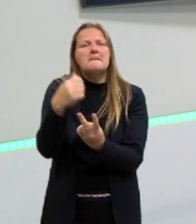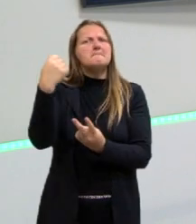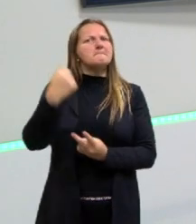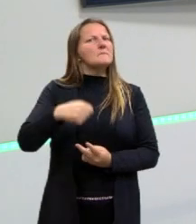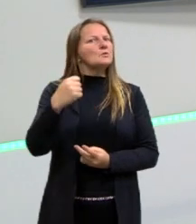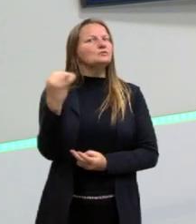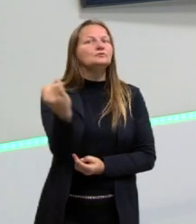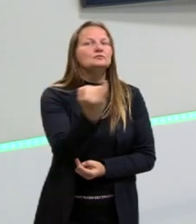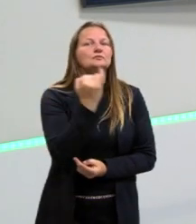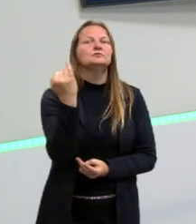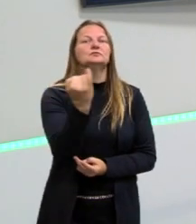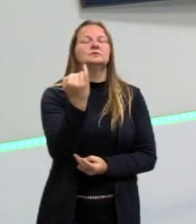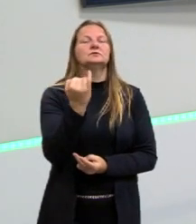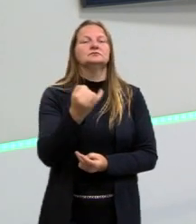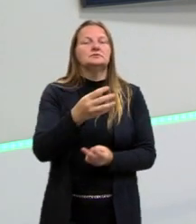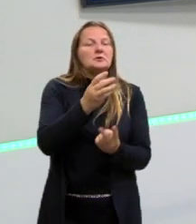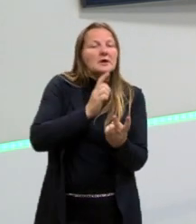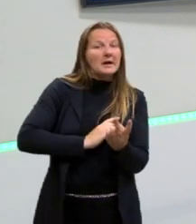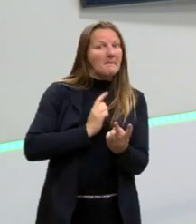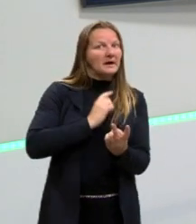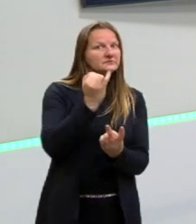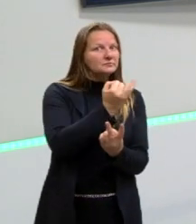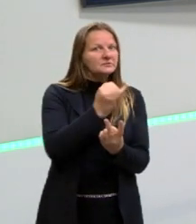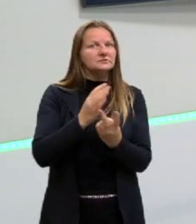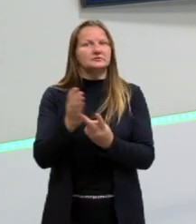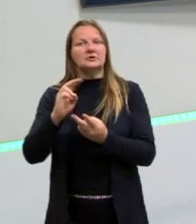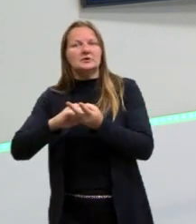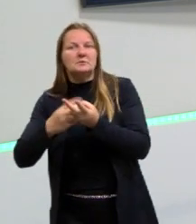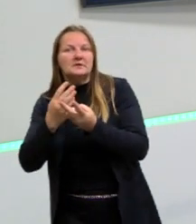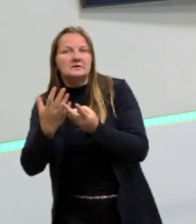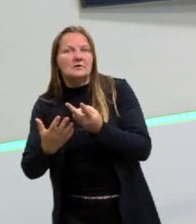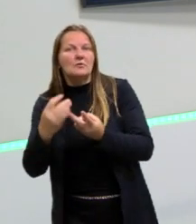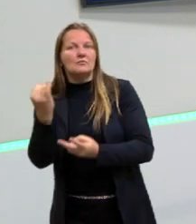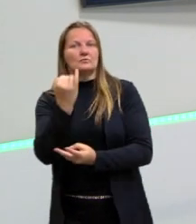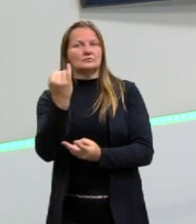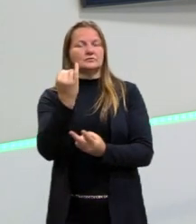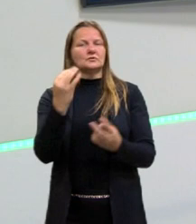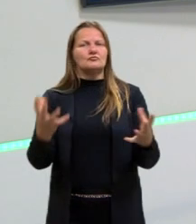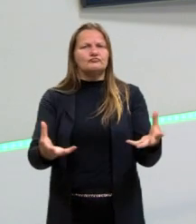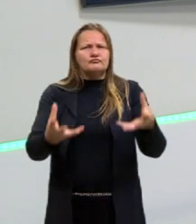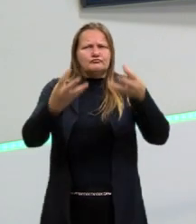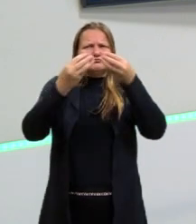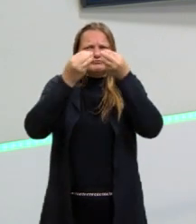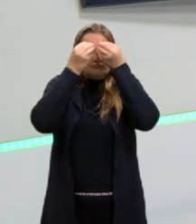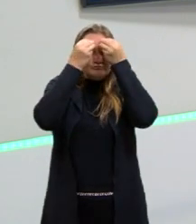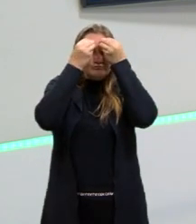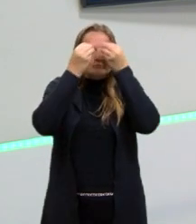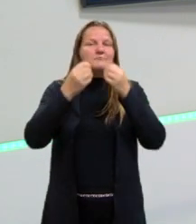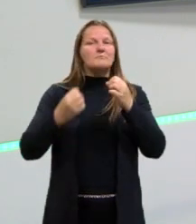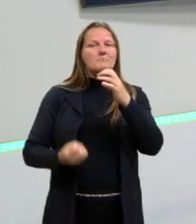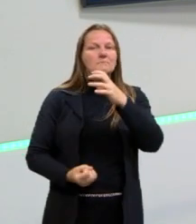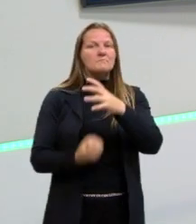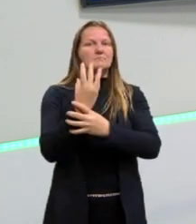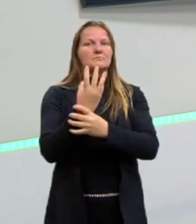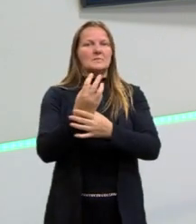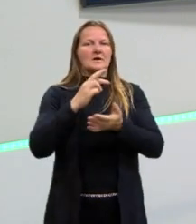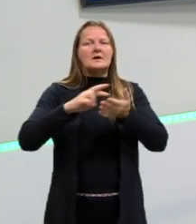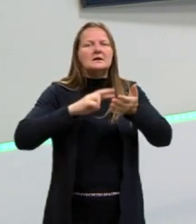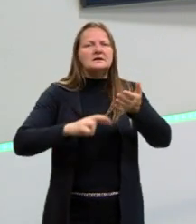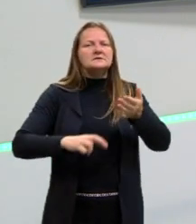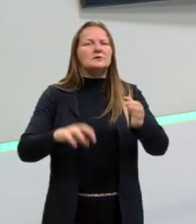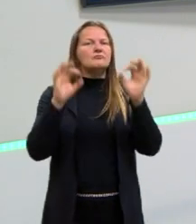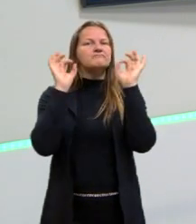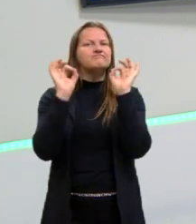para ter bons conhecimentos de língua portuguesa e para produzir boas redações no Enem. Essa briga não